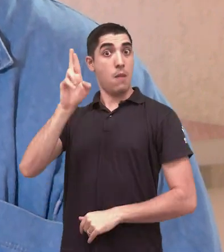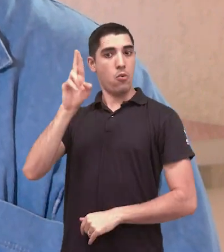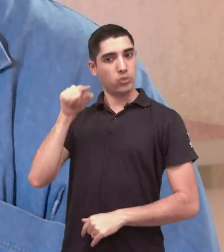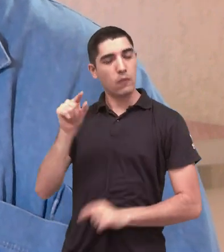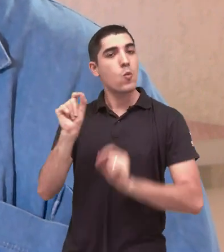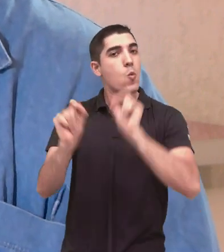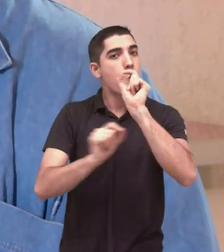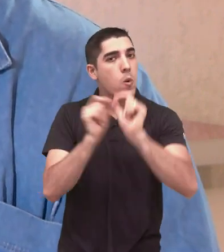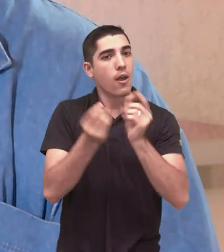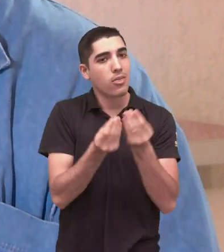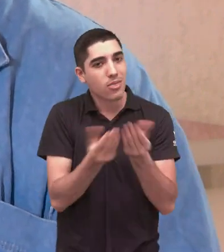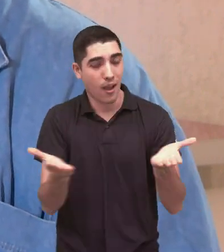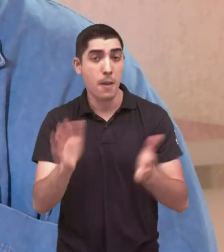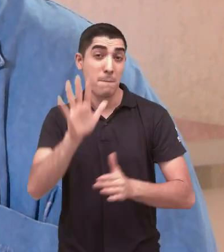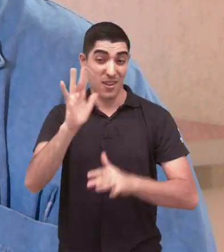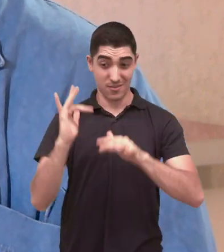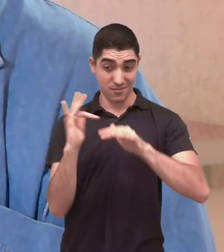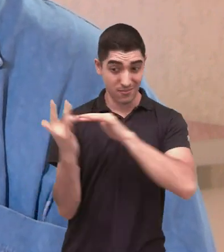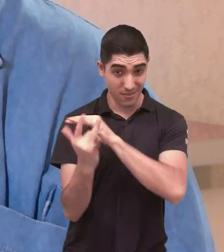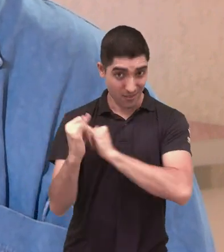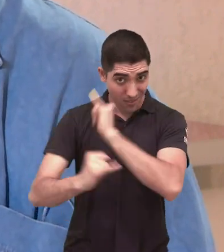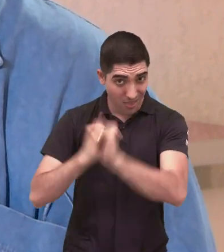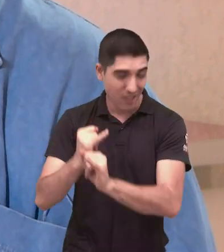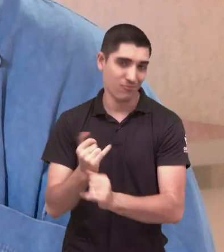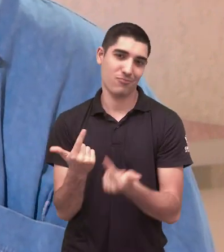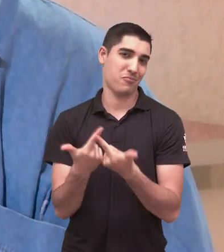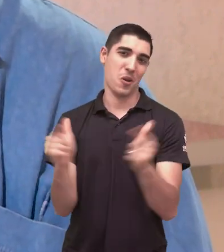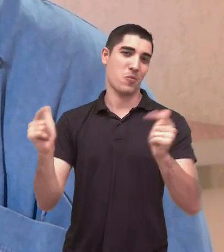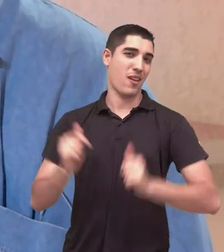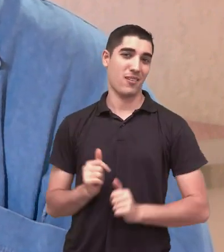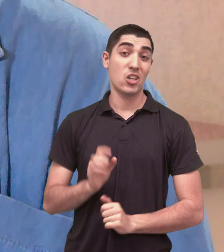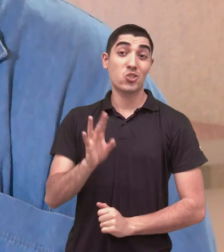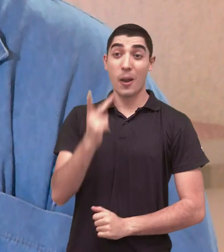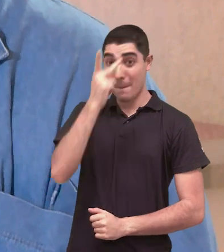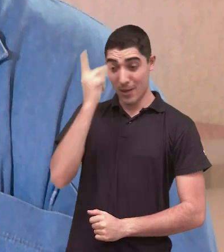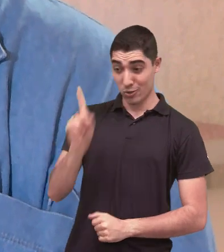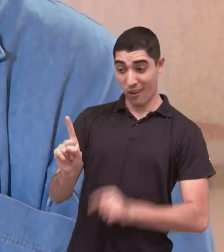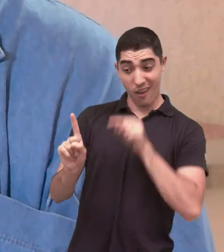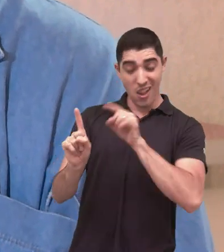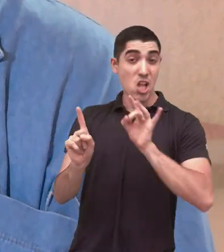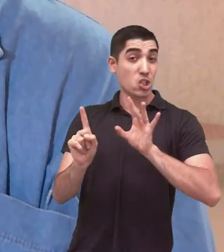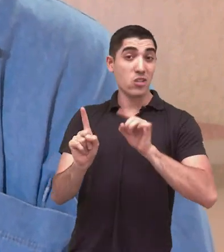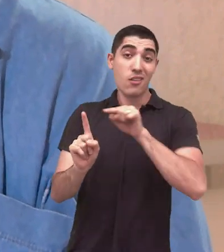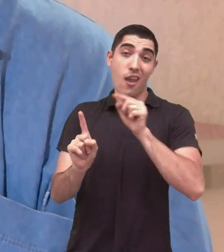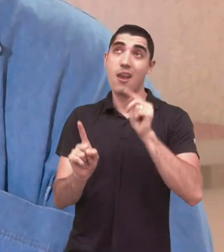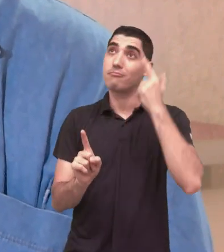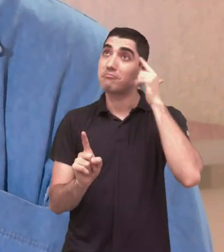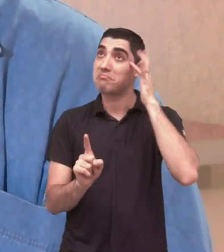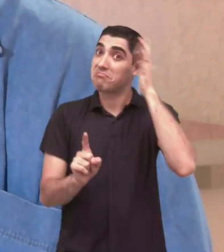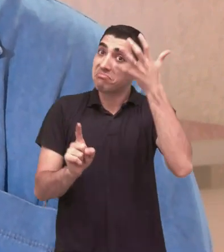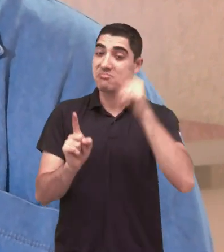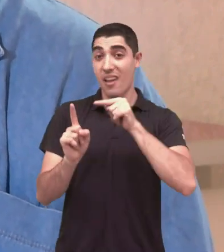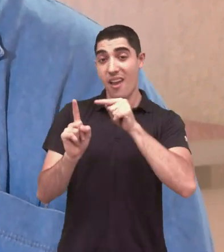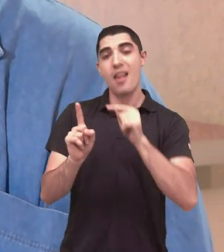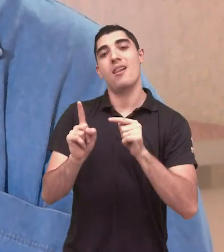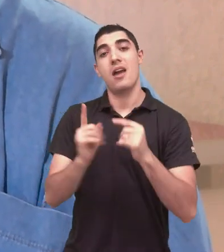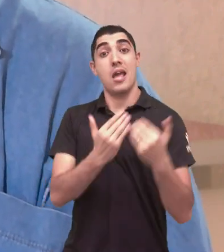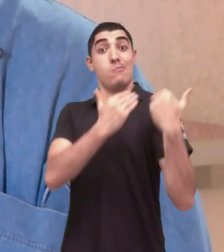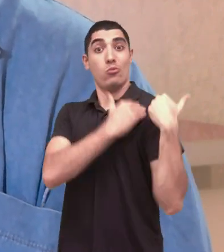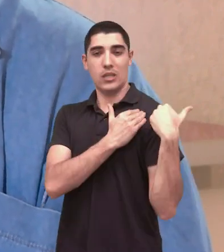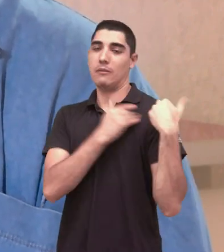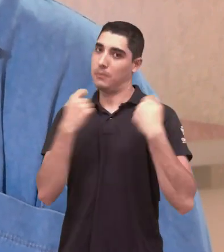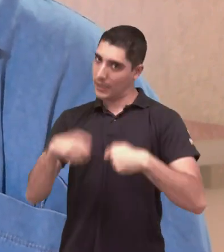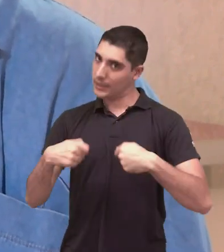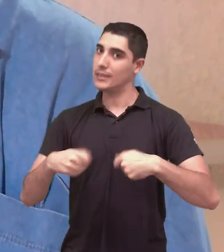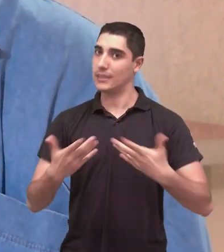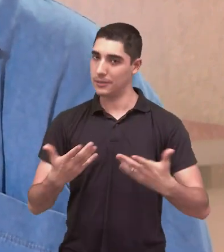se responsabiliza pelo conteúdo. Nas mídias sociais, não. Quem se responsabiliza é o autor daquilo. Então, ele tem que ser responsável por aquilo que